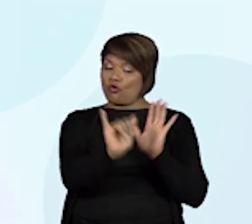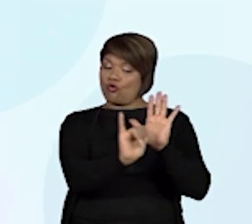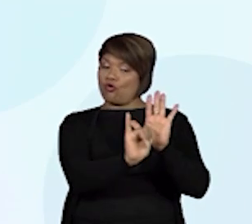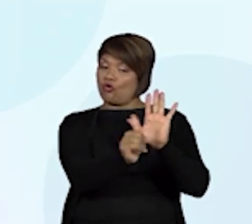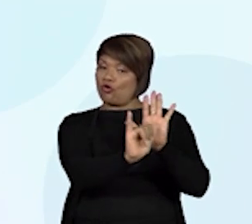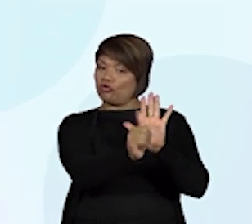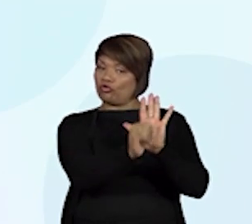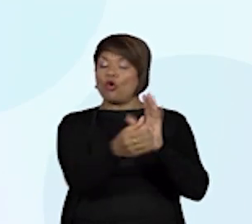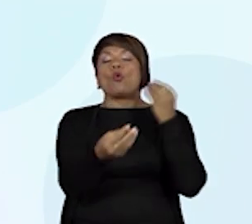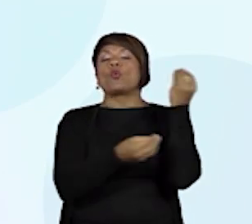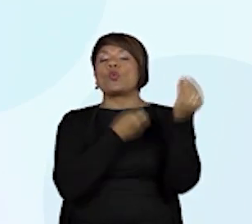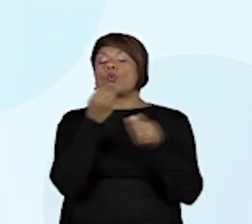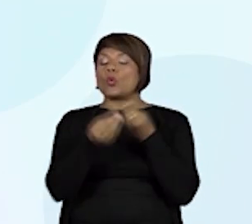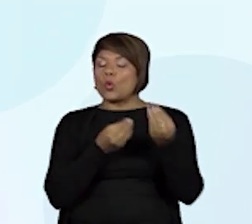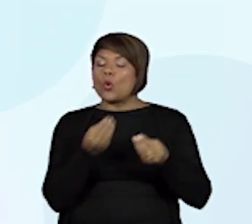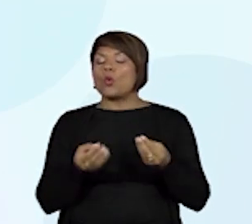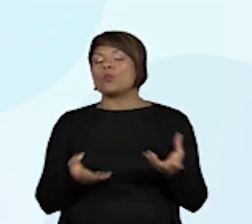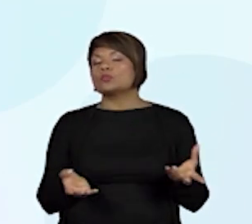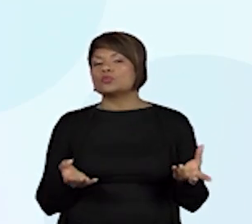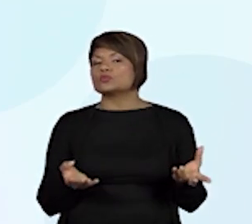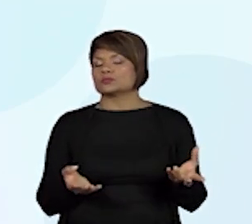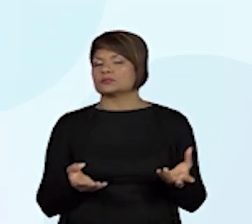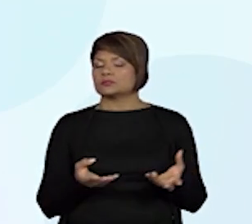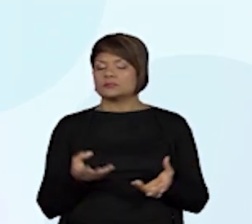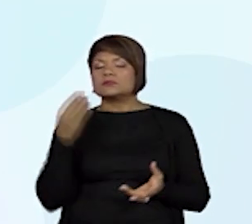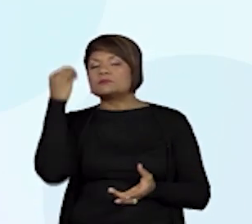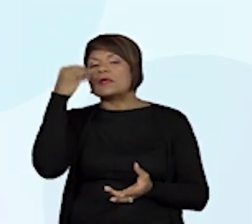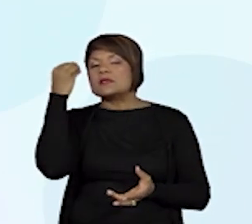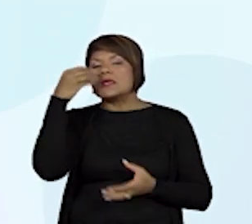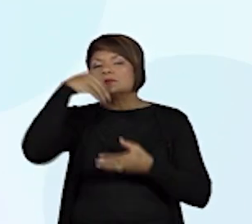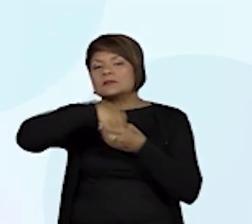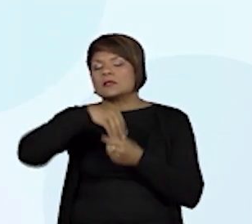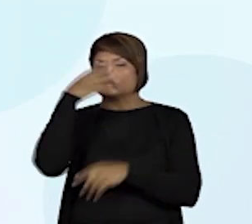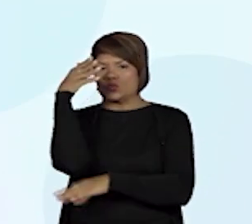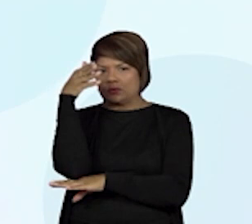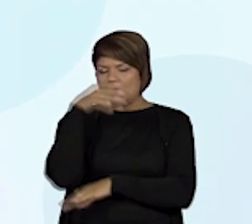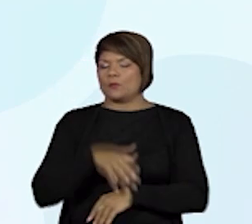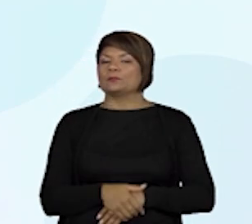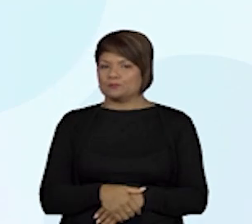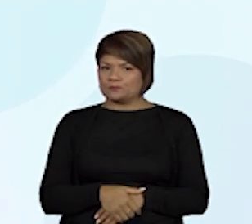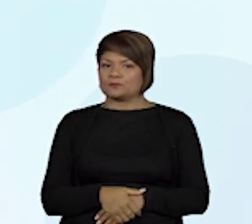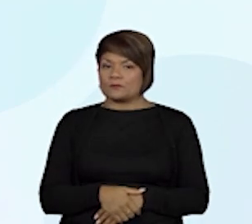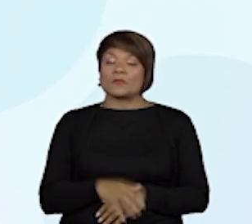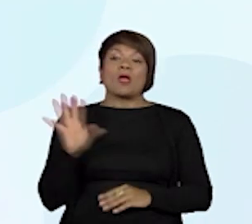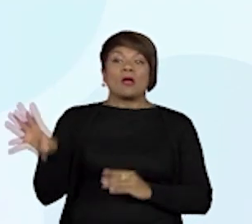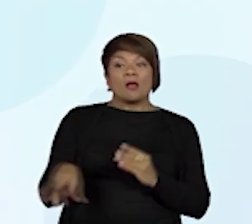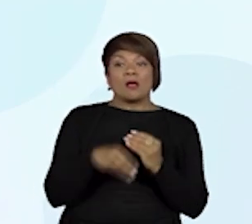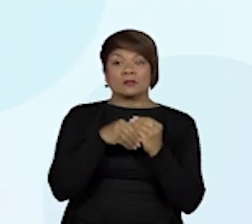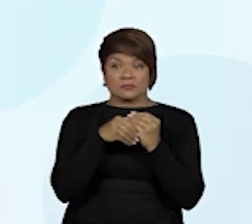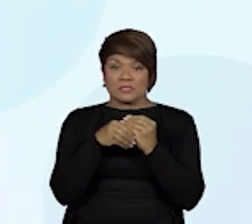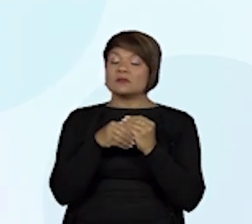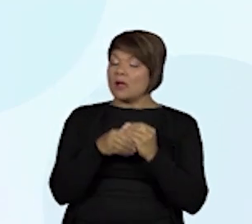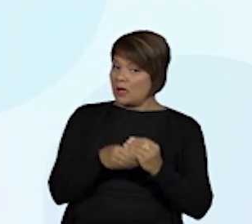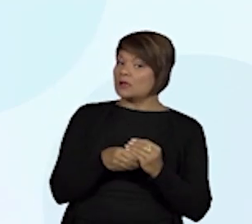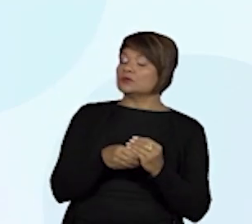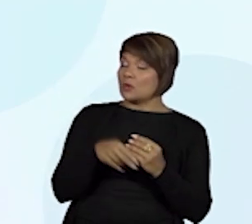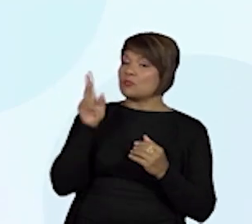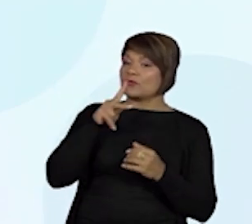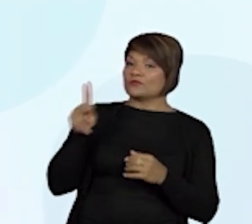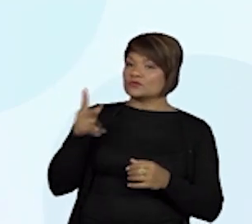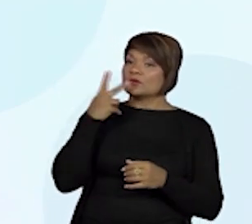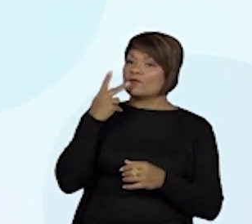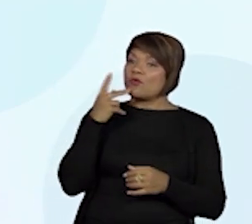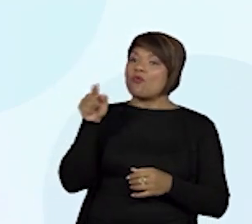foi a experiência dela dentro deste hotel. Olha só, a professora está até acrescentando aí no chat que ela está